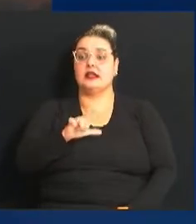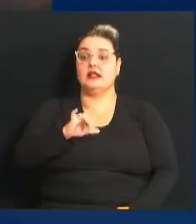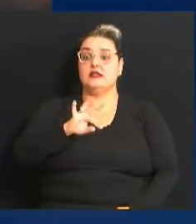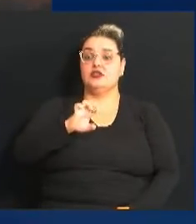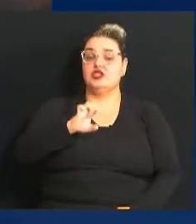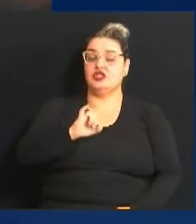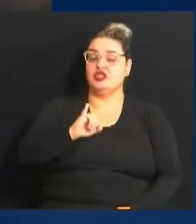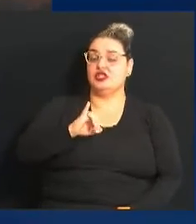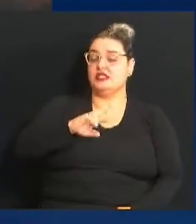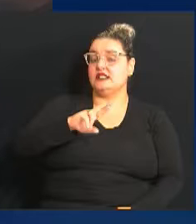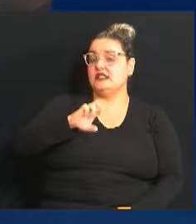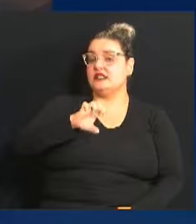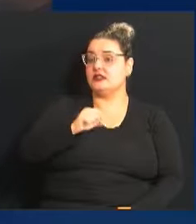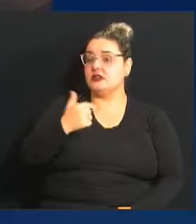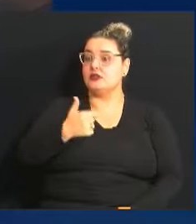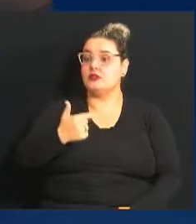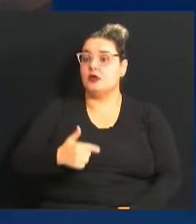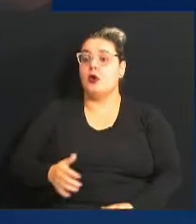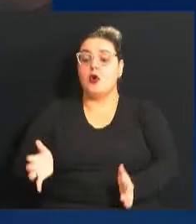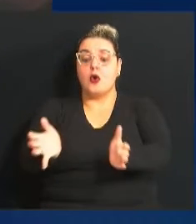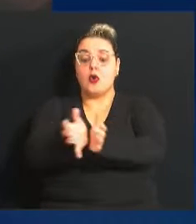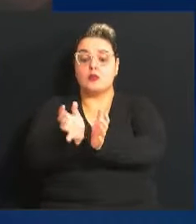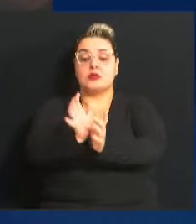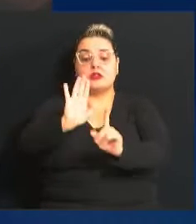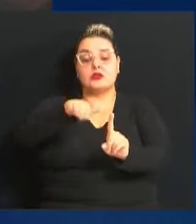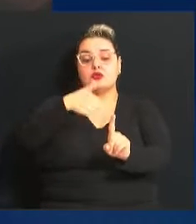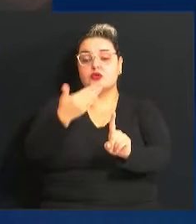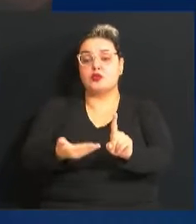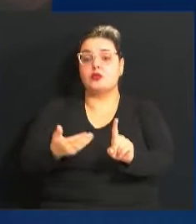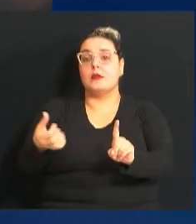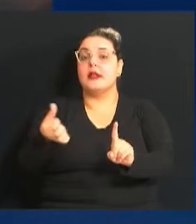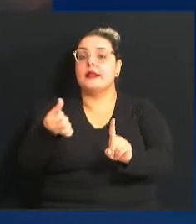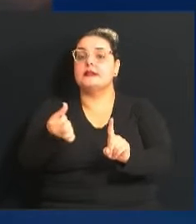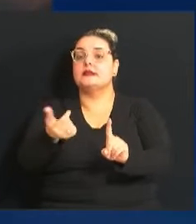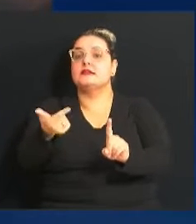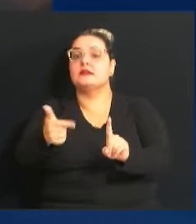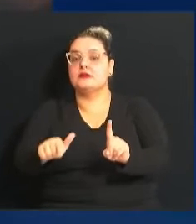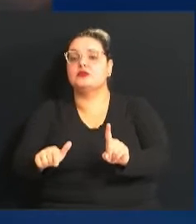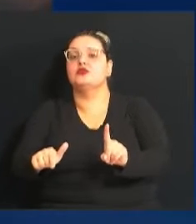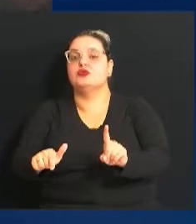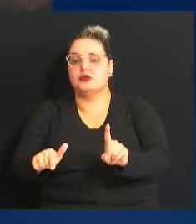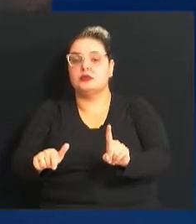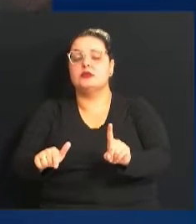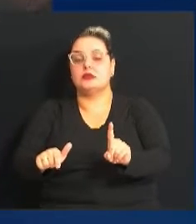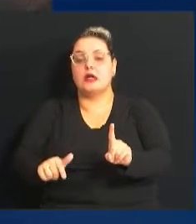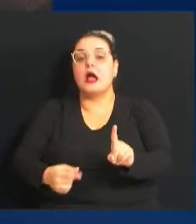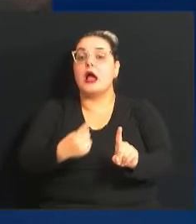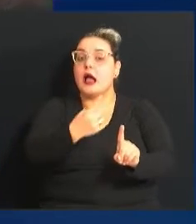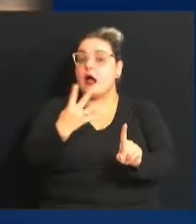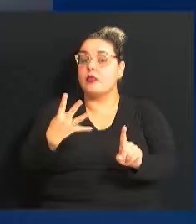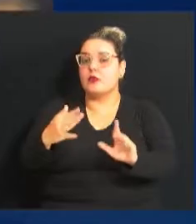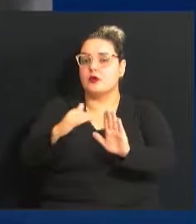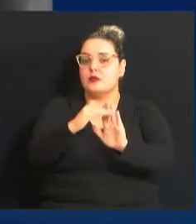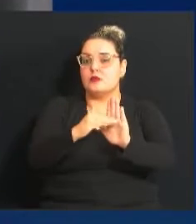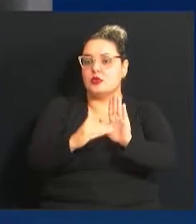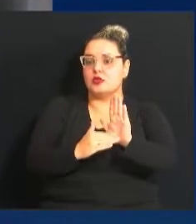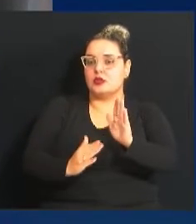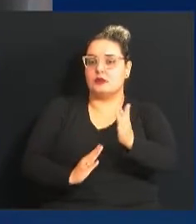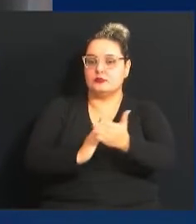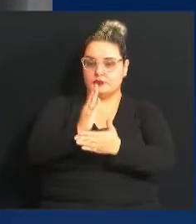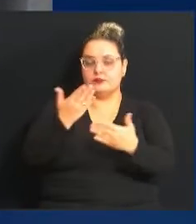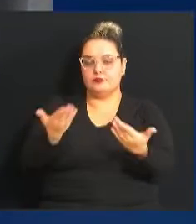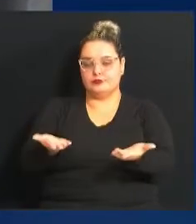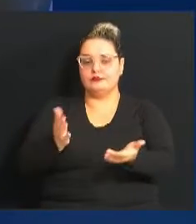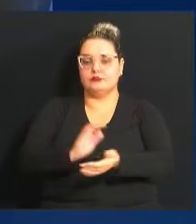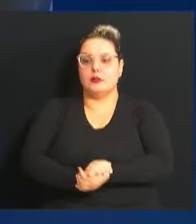Comissão Especial de Honraria se reúne pela 6ª vez e dá parecer a 14 projetos. Em